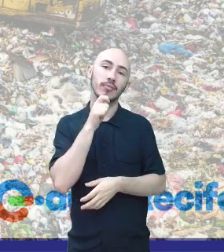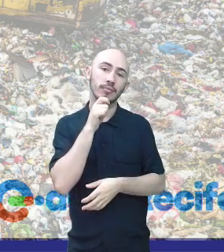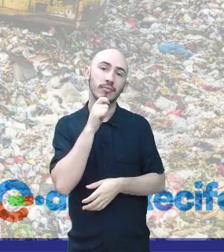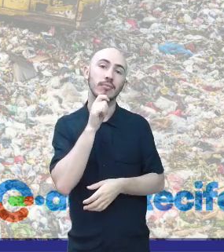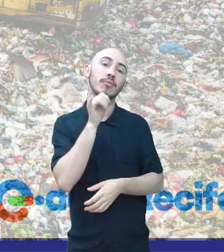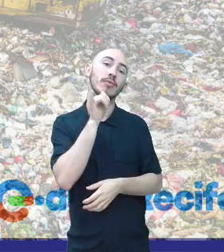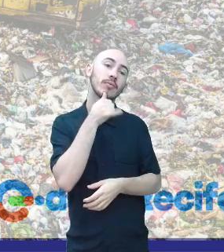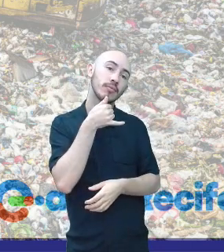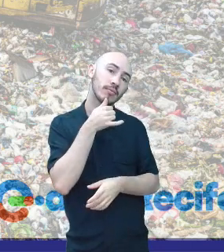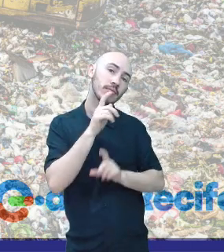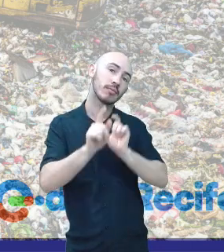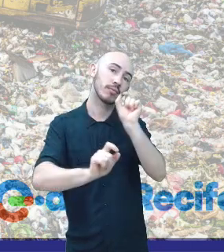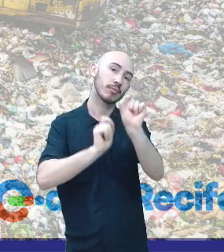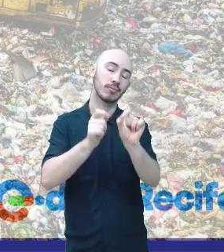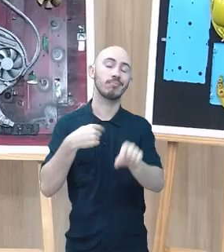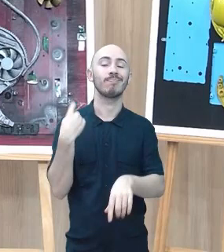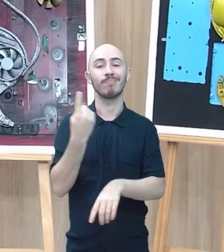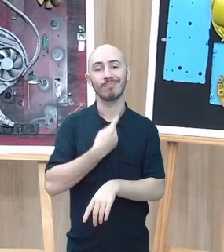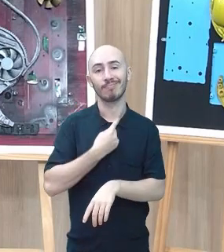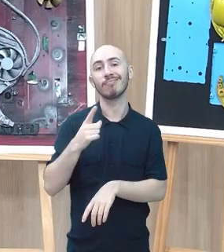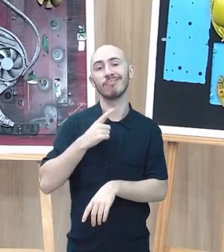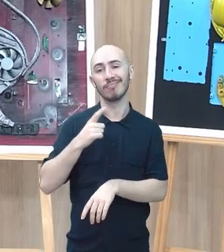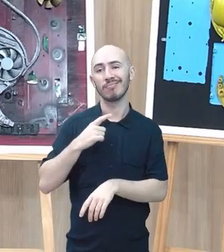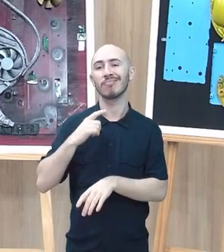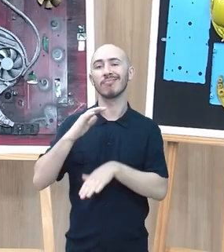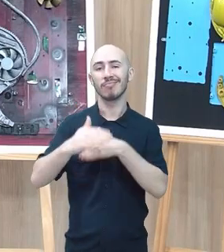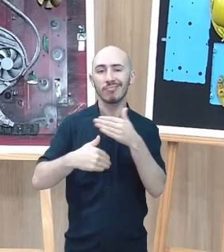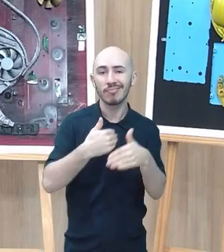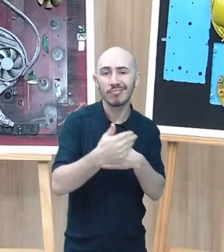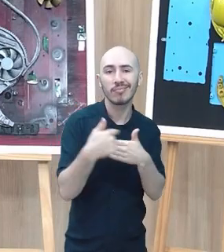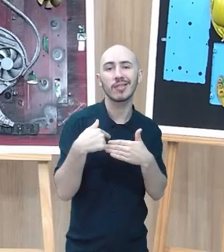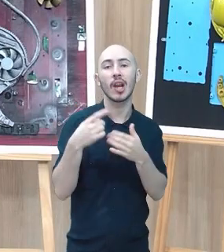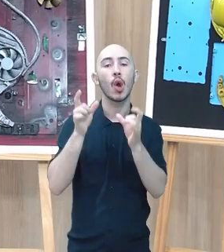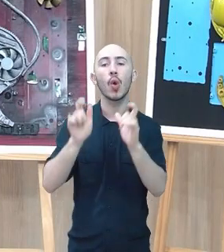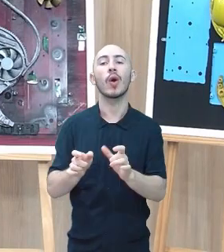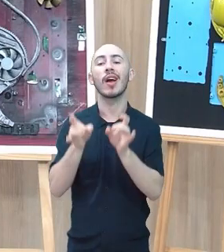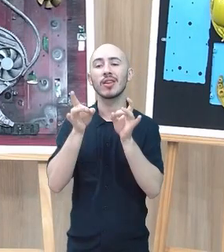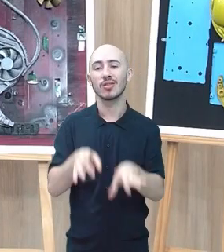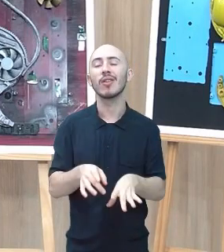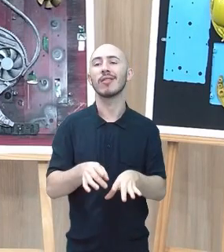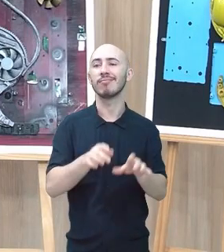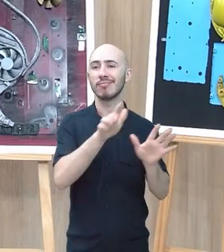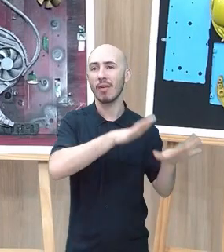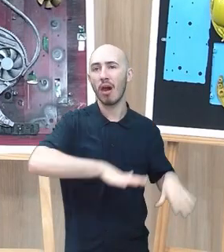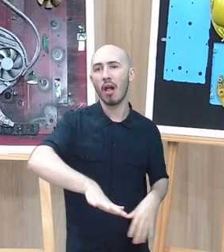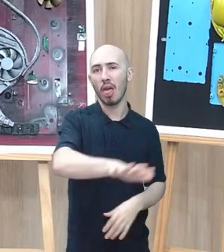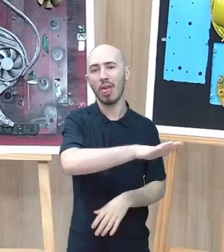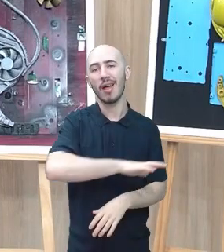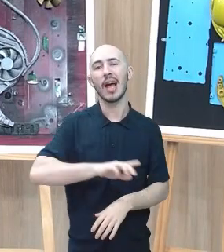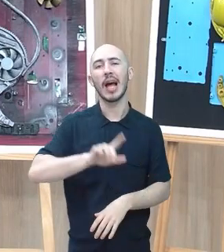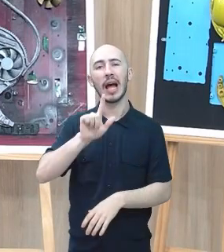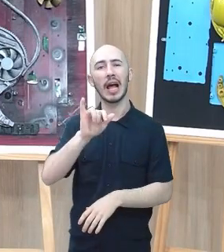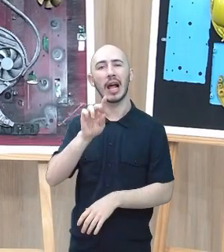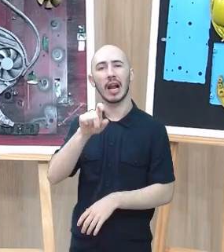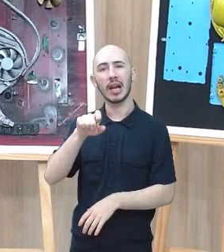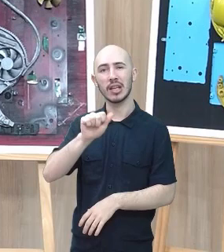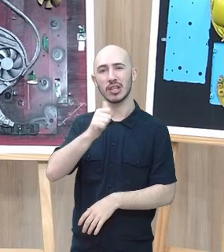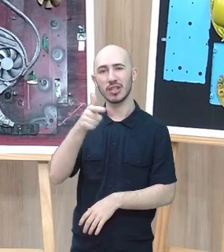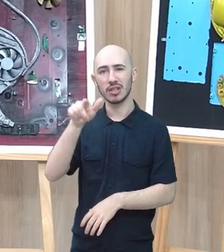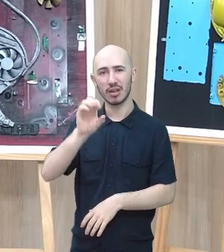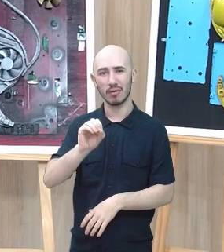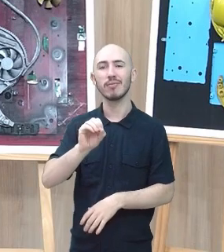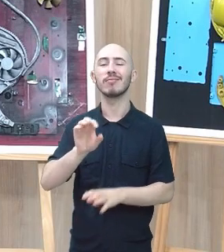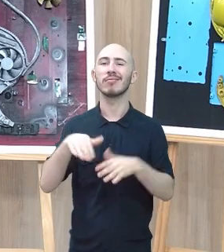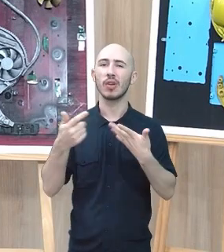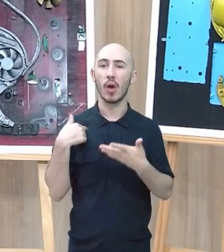ainda tem esse processo, né, de descartar o lixo nesses lixões, mas o lixão não é uma forma mais adequada,